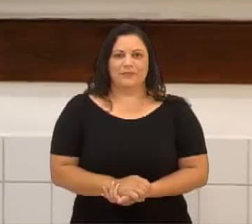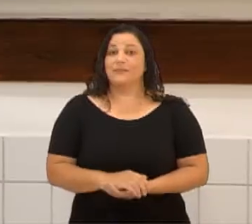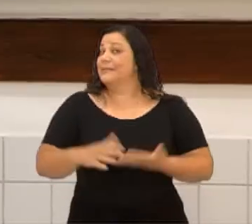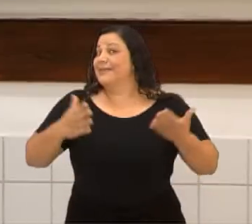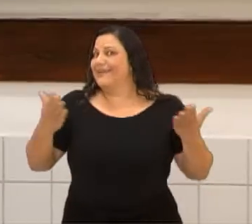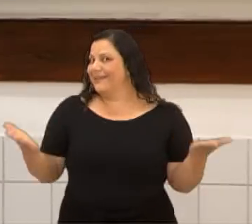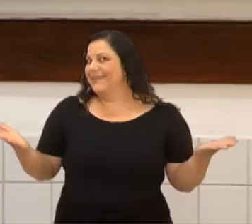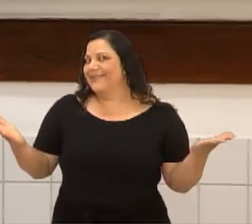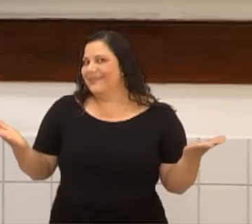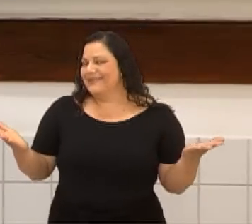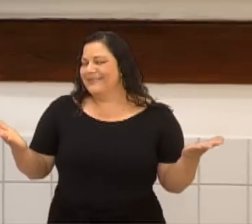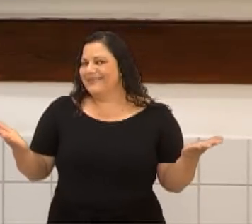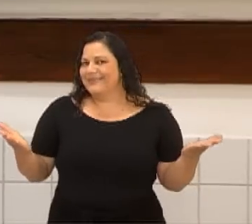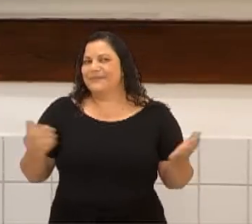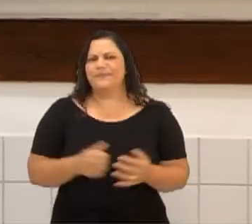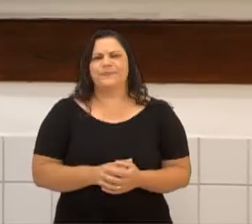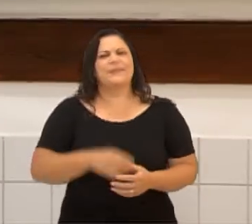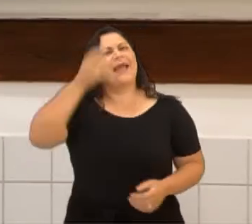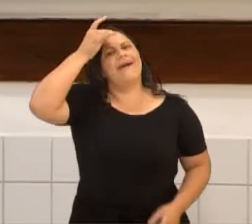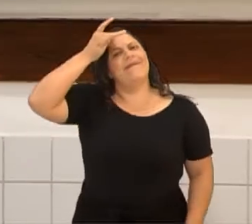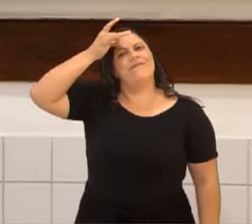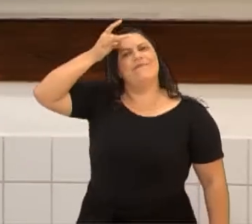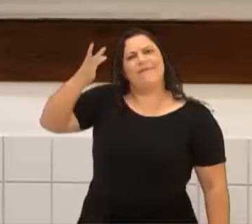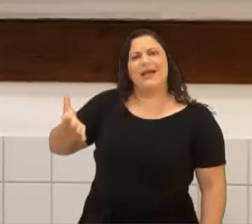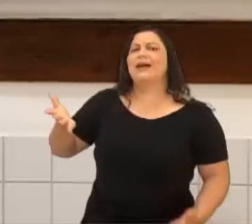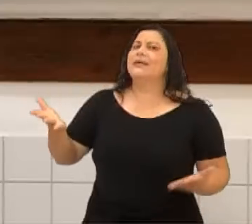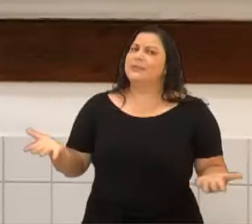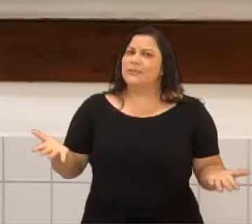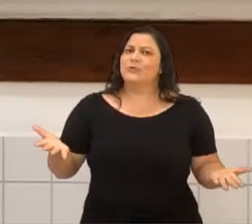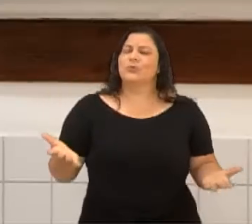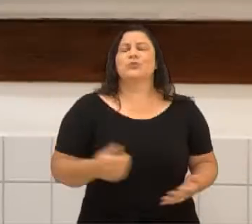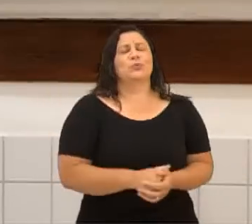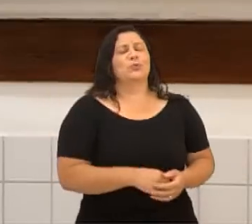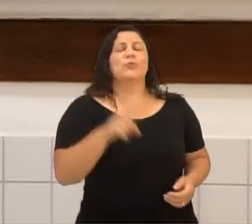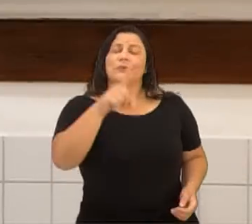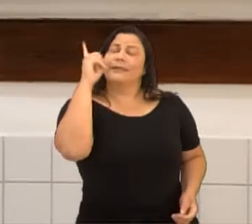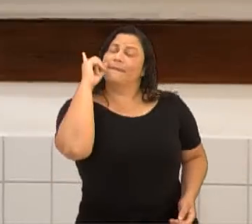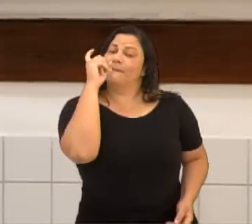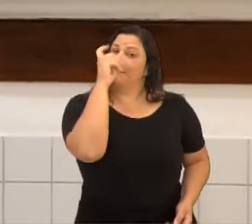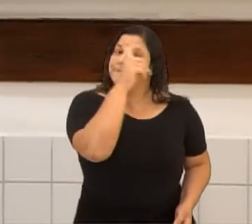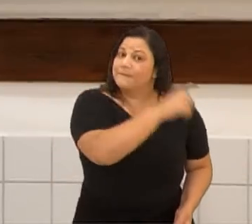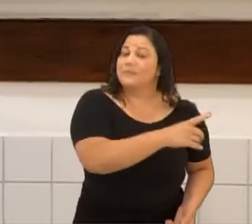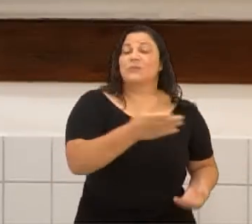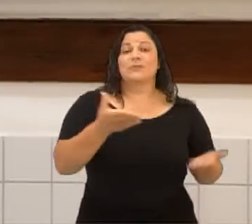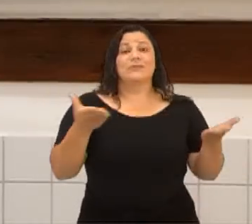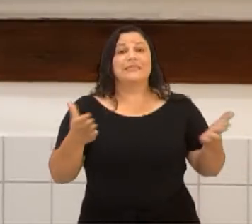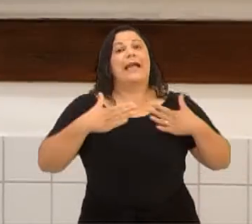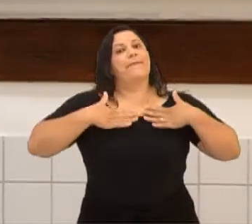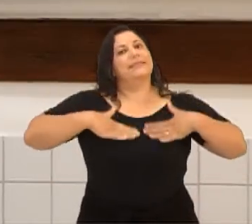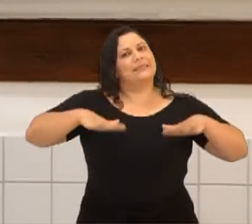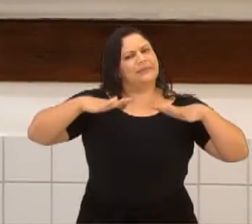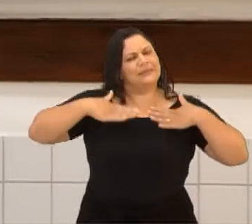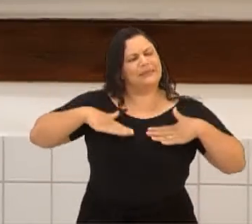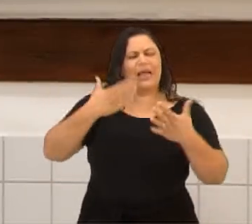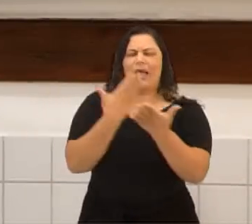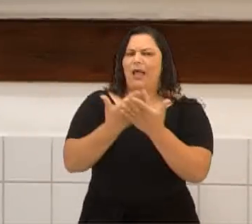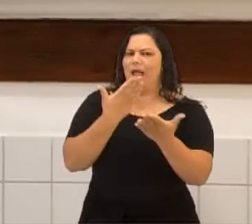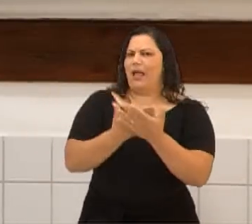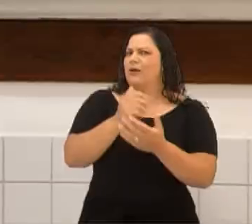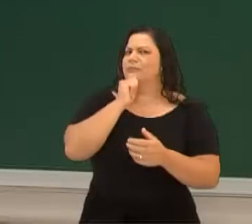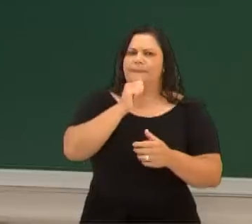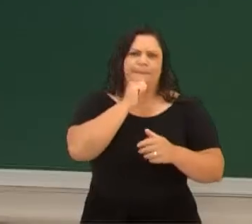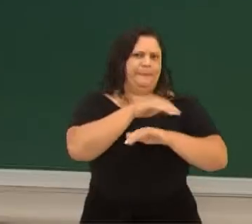E aí? Ali tá fácil, prof. Você falou que ia dificultar. Mas calma que a aula não acabou,